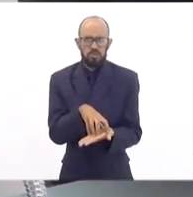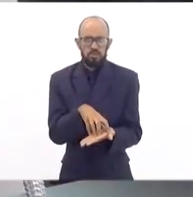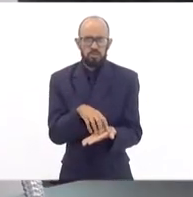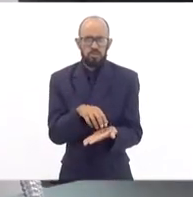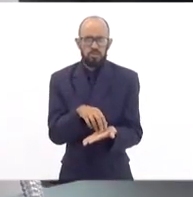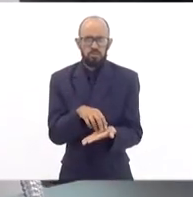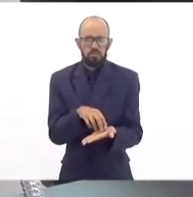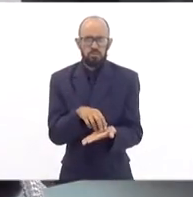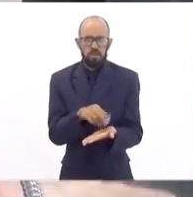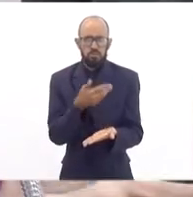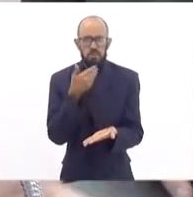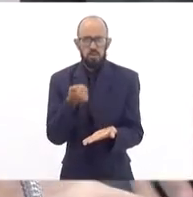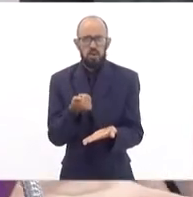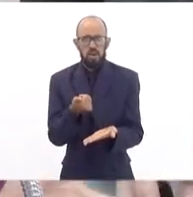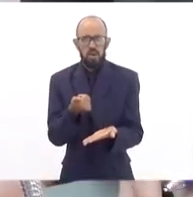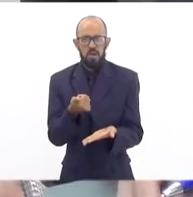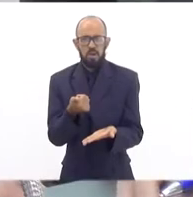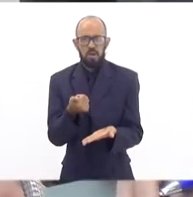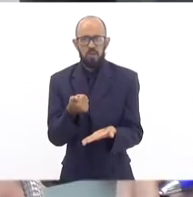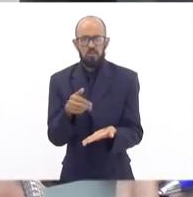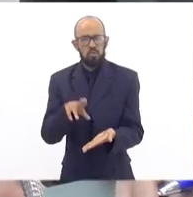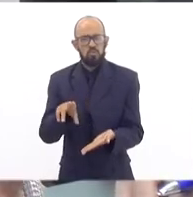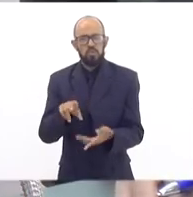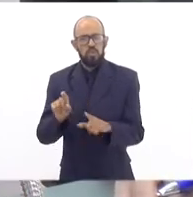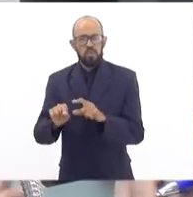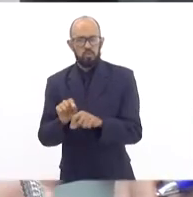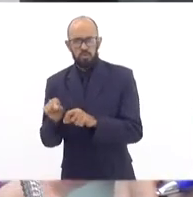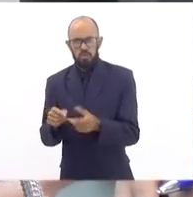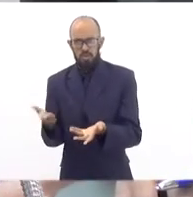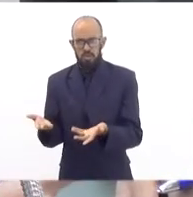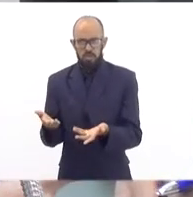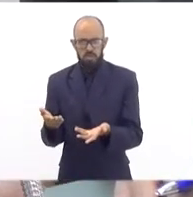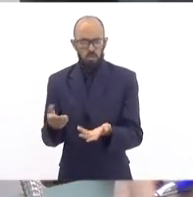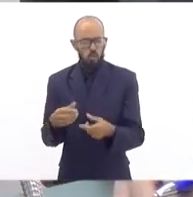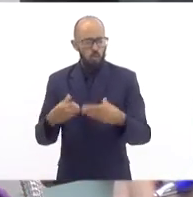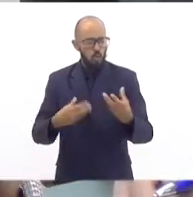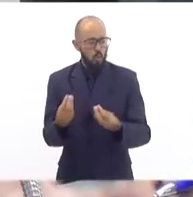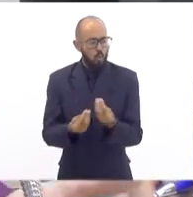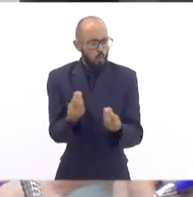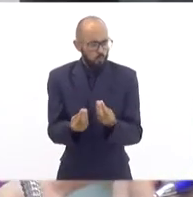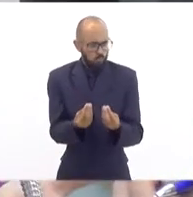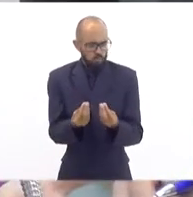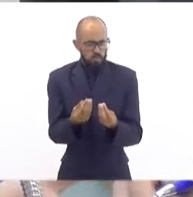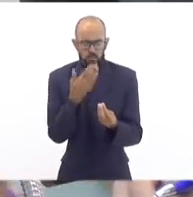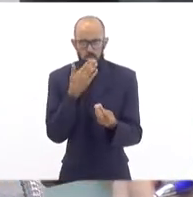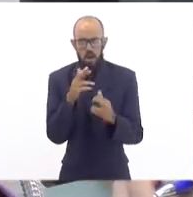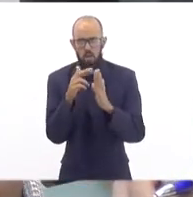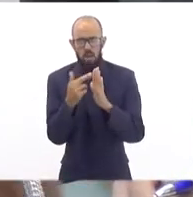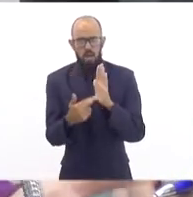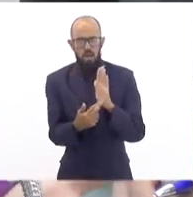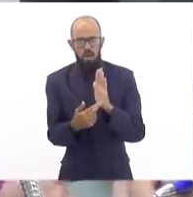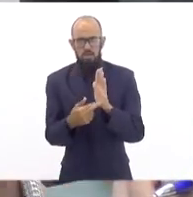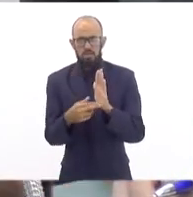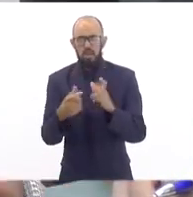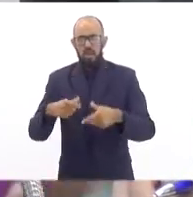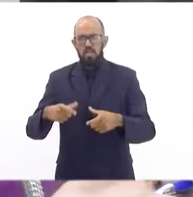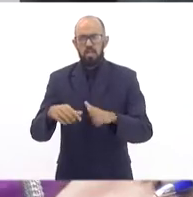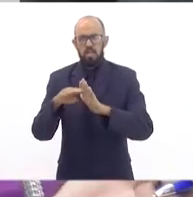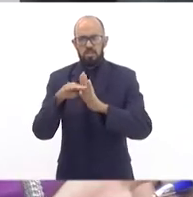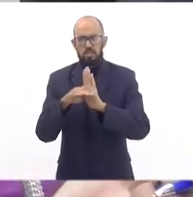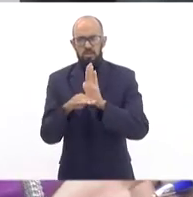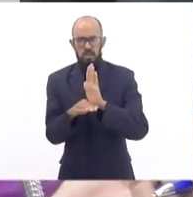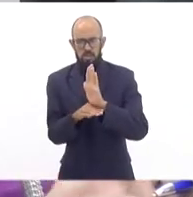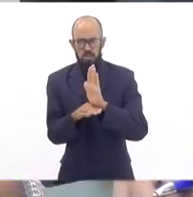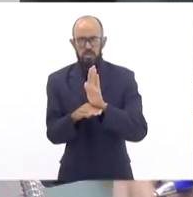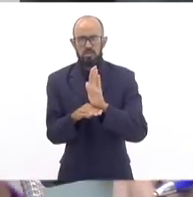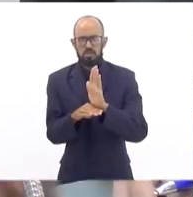as estações de trem? Qual foi utilizado? Em que foi utilizado? Qual foi o critério? Cadê o cronograma da melhoria das estações